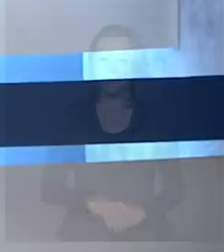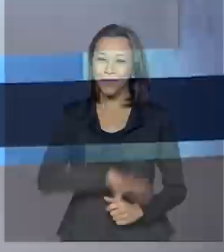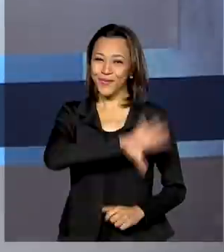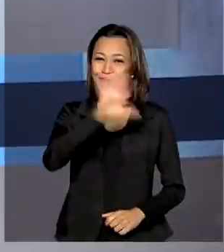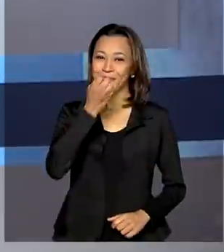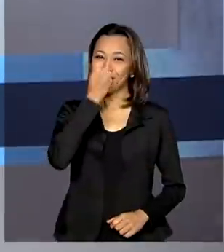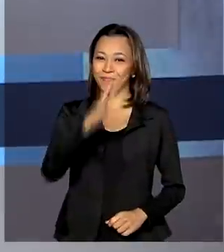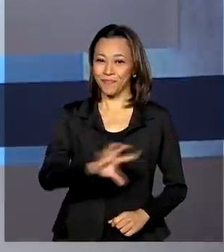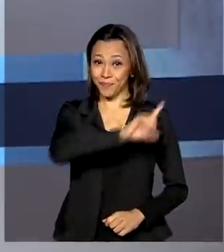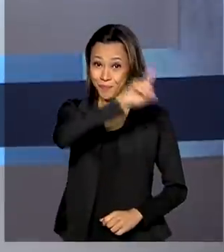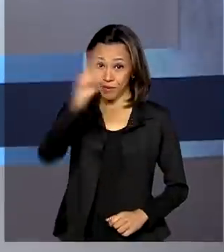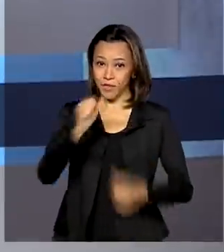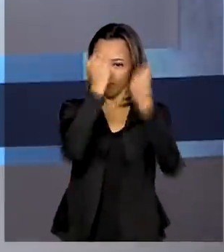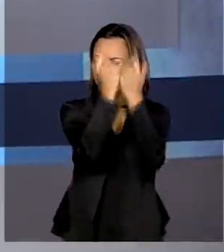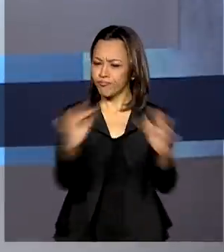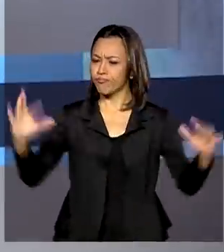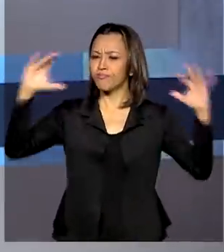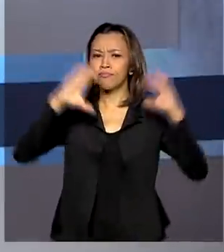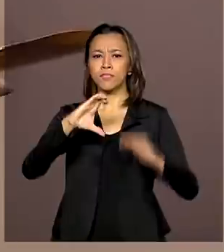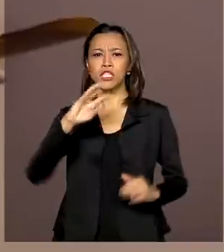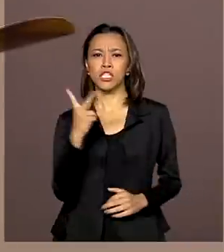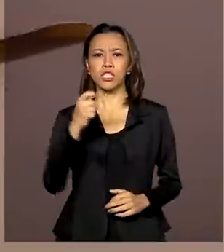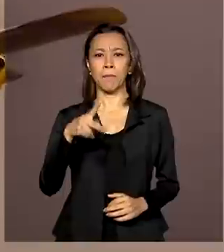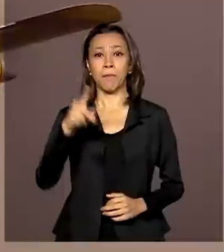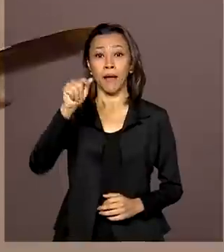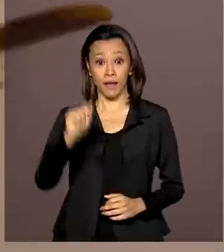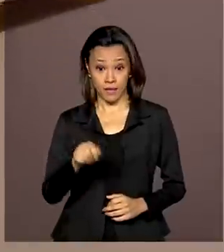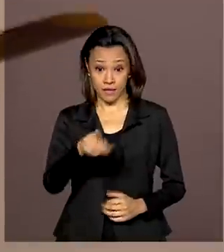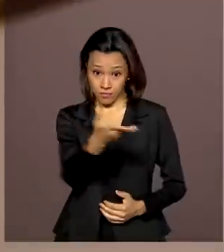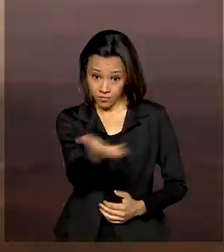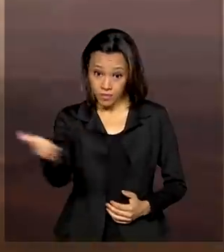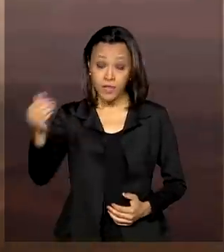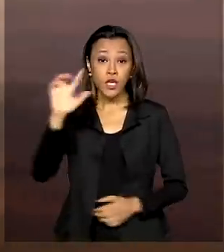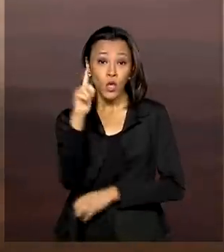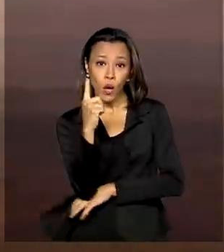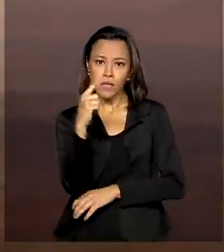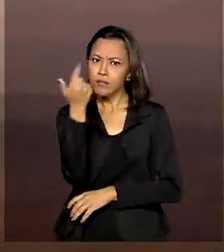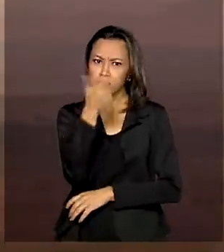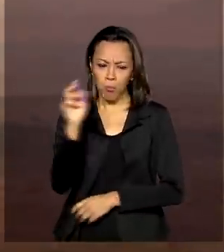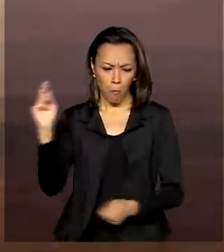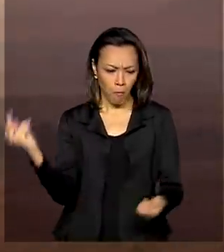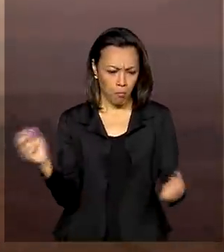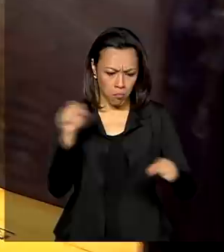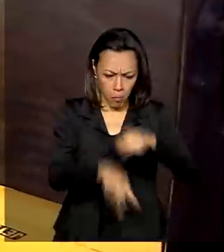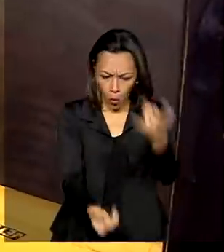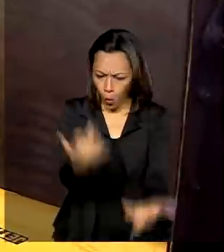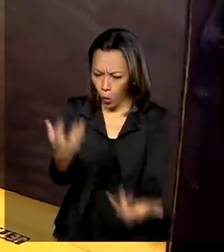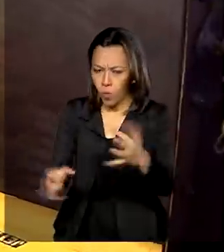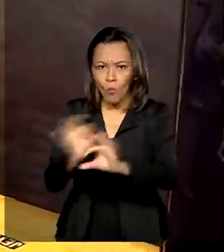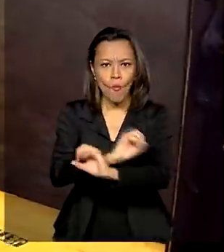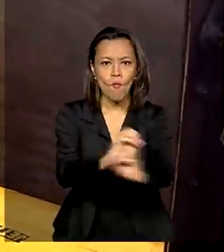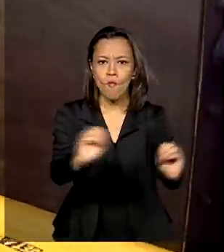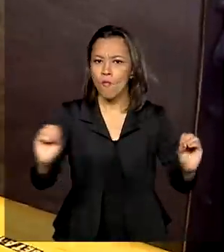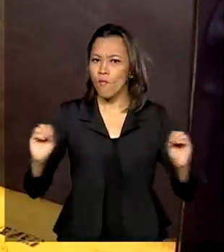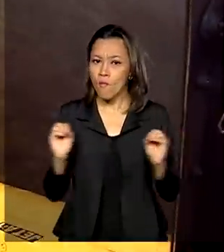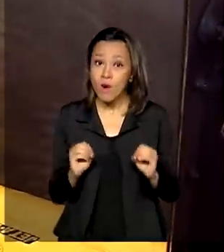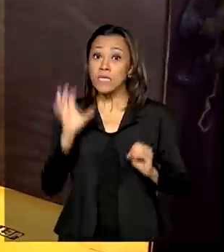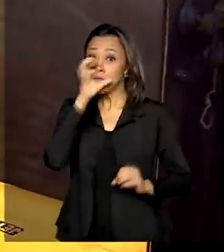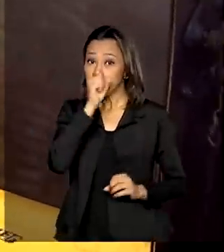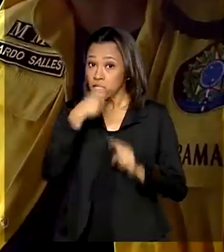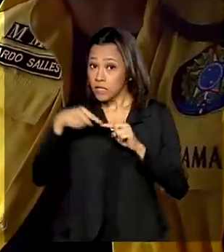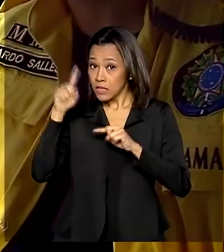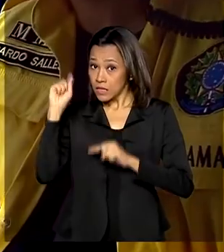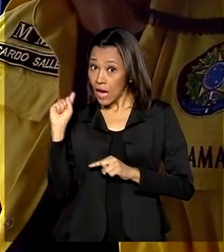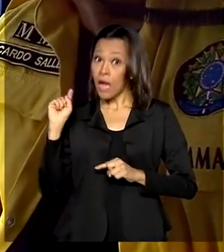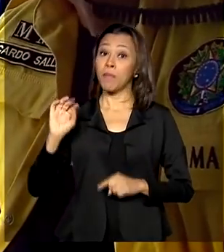Olá, bom dia. Chapada dos Veadeiros em Goiás não registra mais focos de incêndio. No sábado, o ministro do Meio